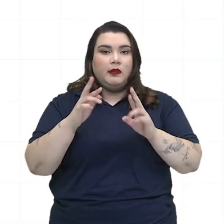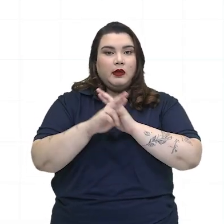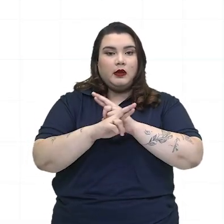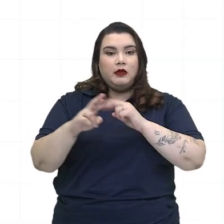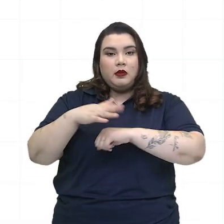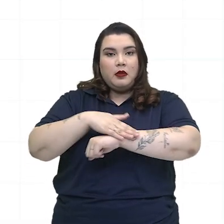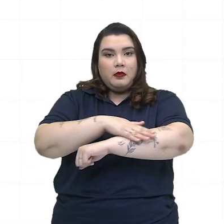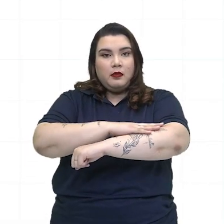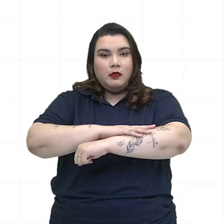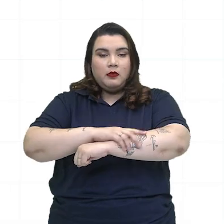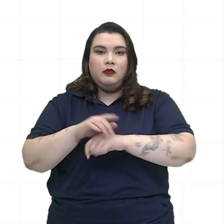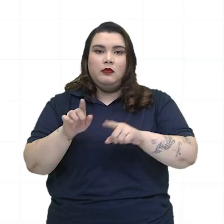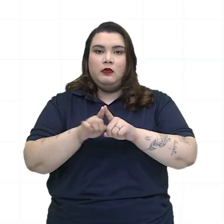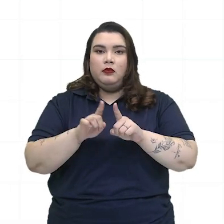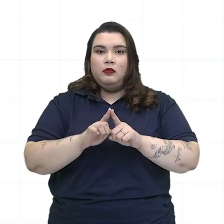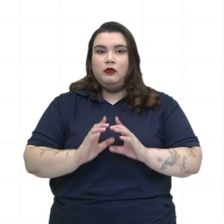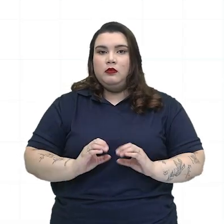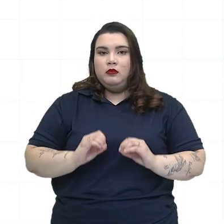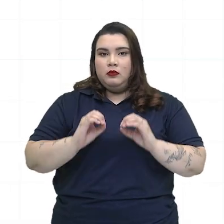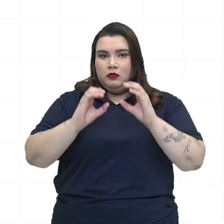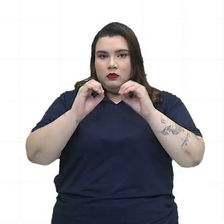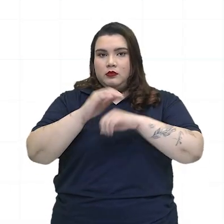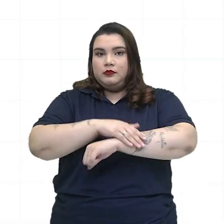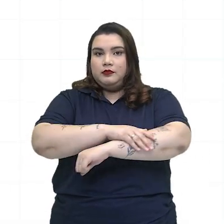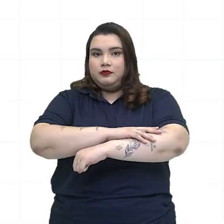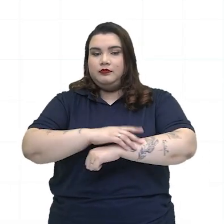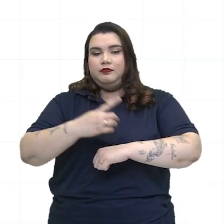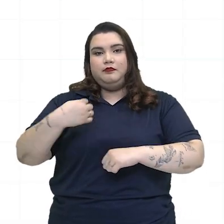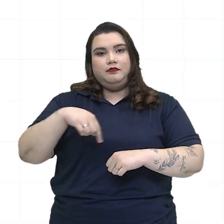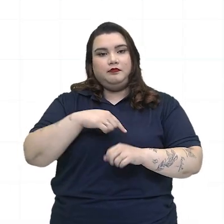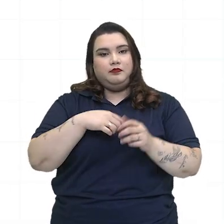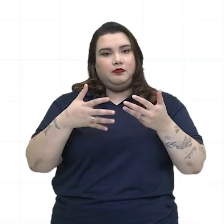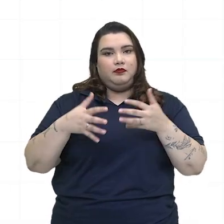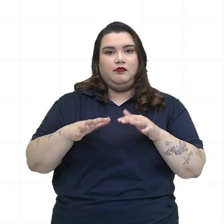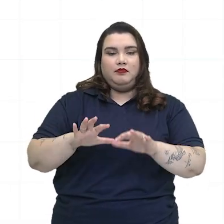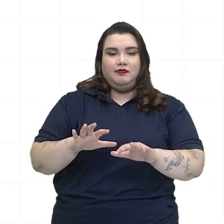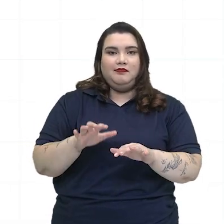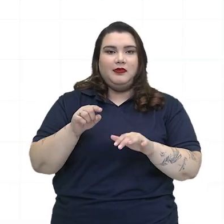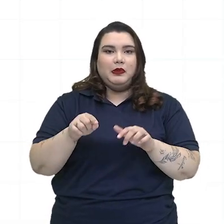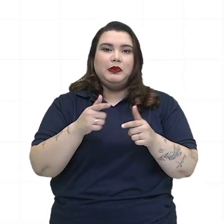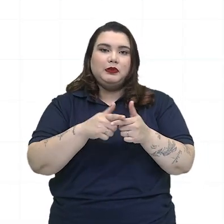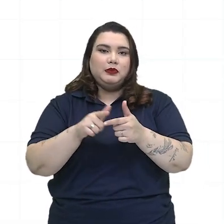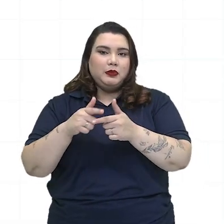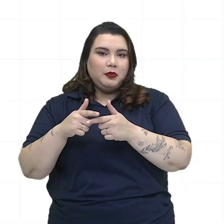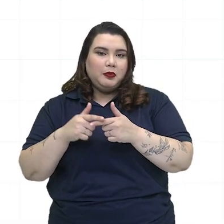incluindo o câncer de pele, né? A gente não quer ter problemas relacionados a